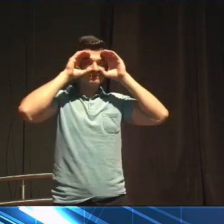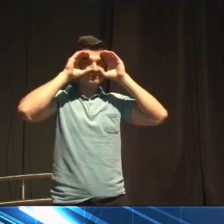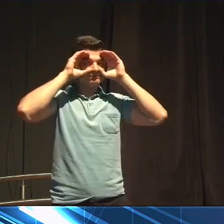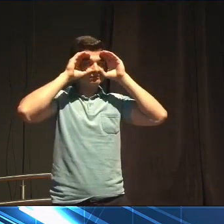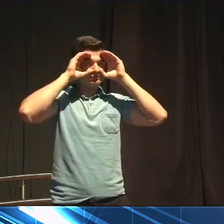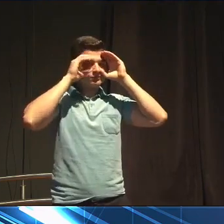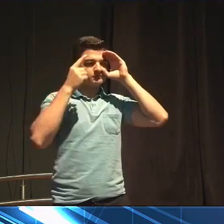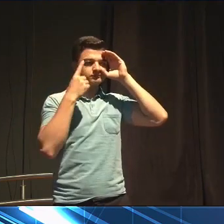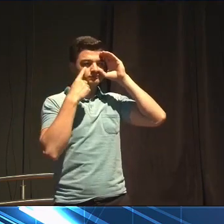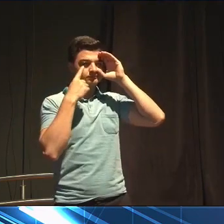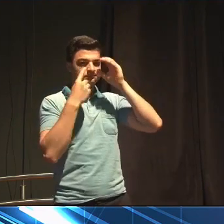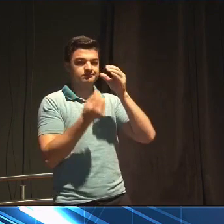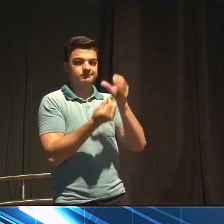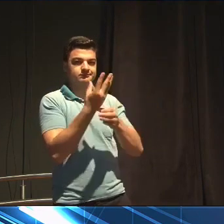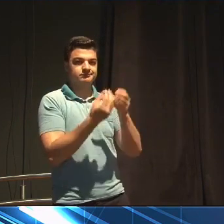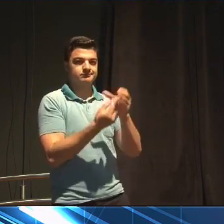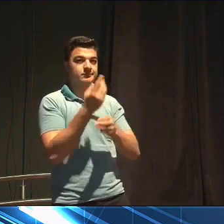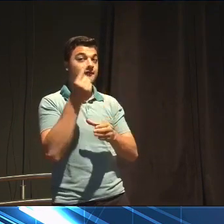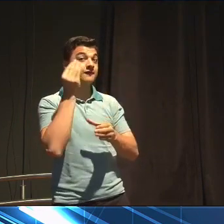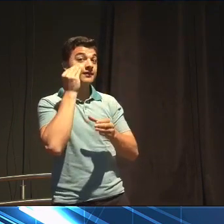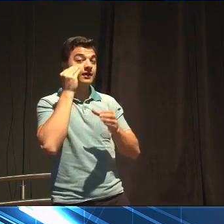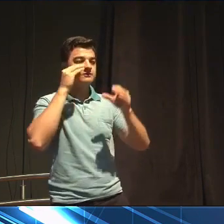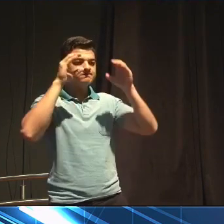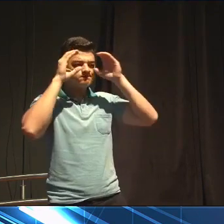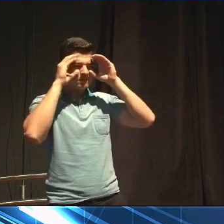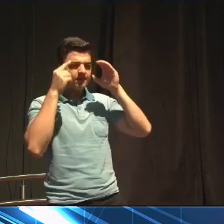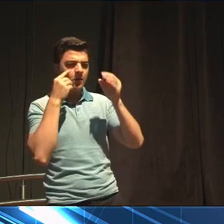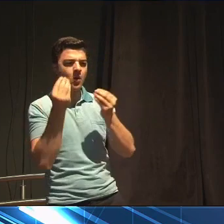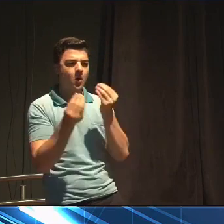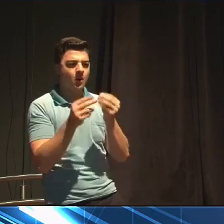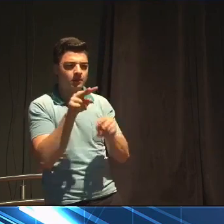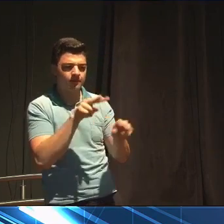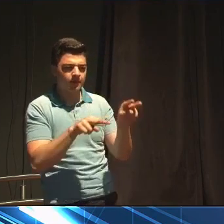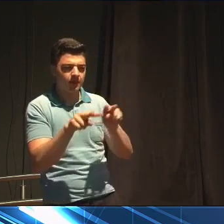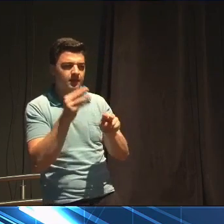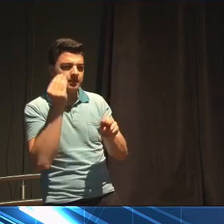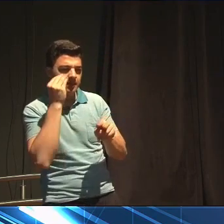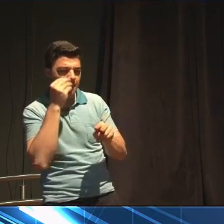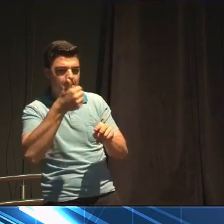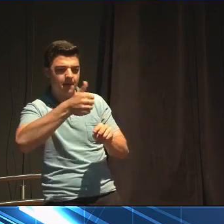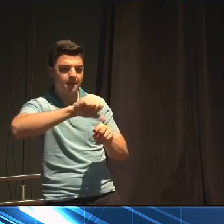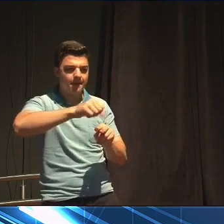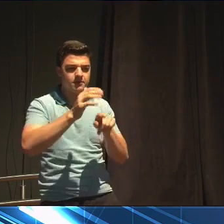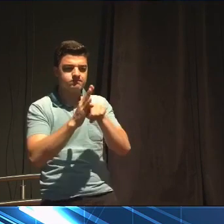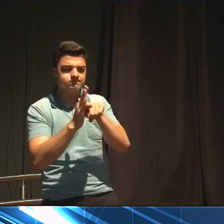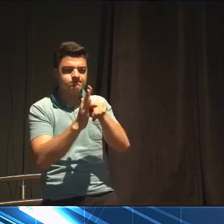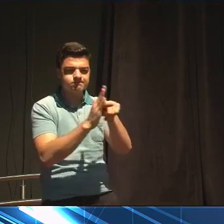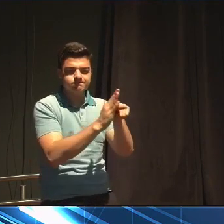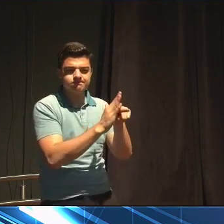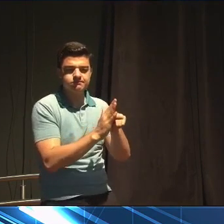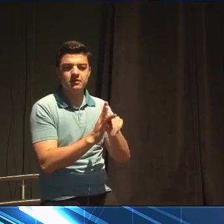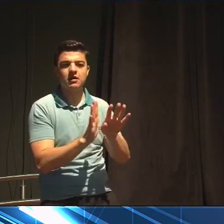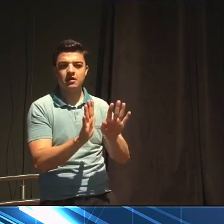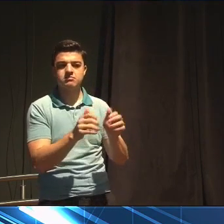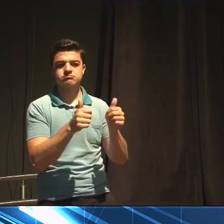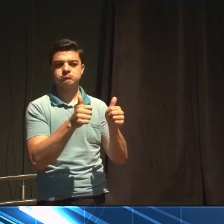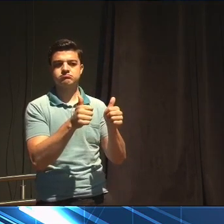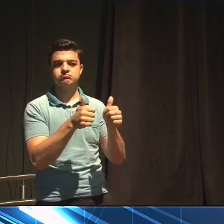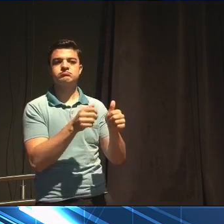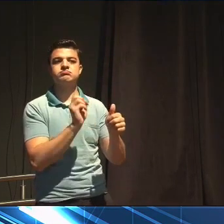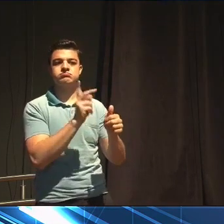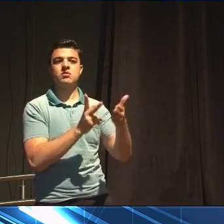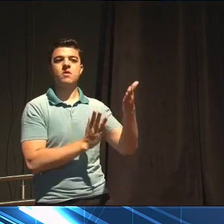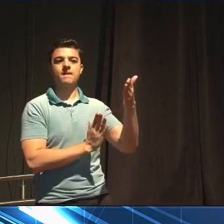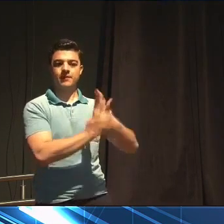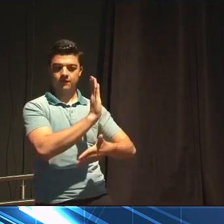lá, para que você consiga chegar no produto final muito rápido, consiga testar e validar isso com quem é o comprador